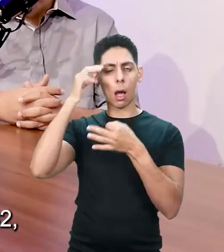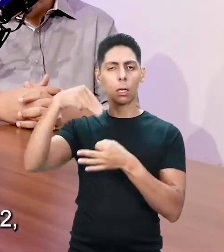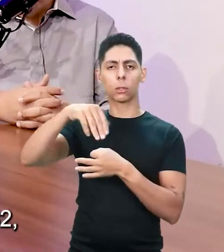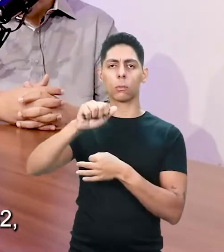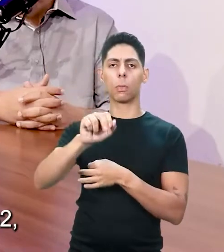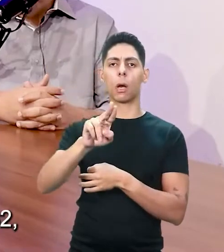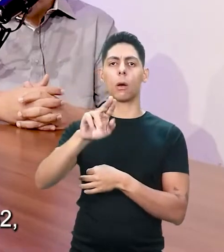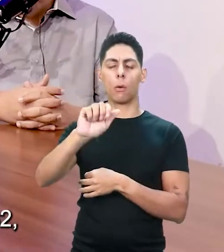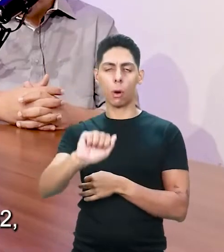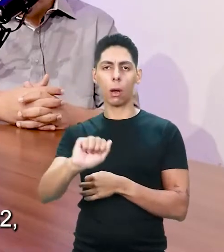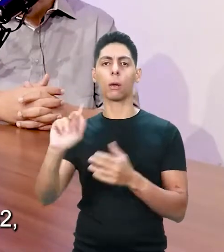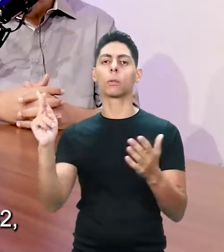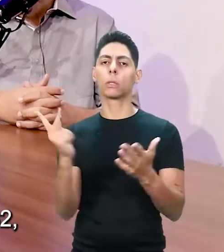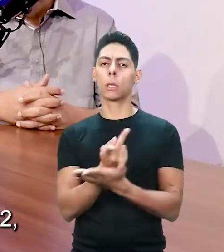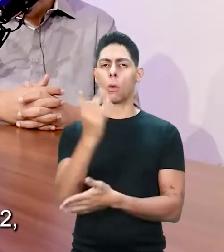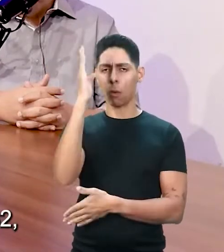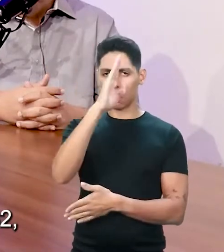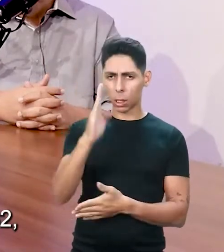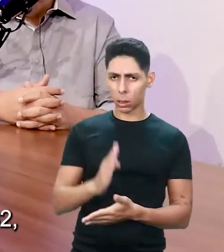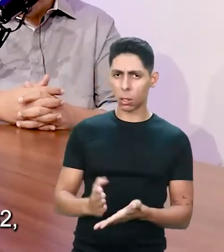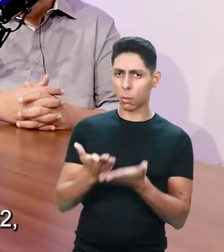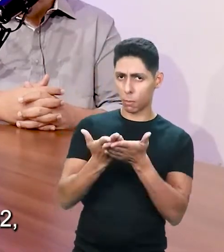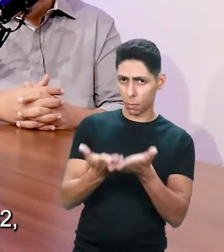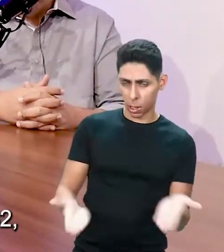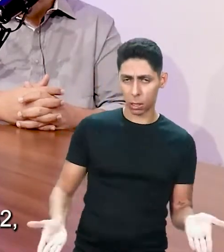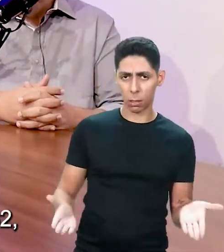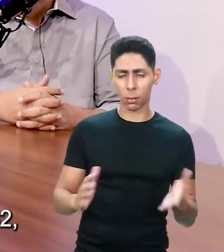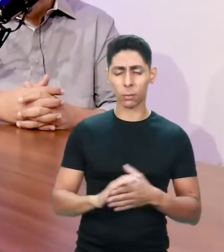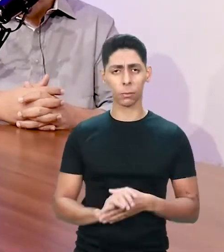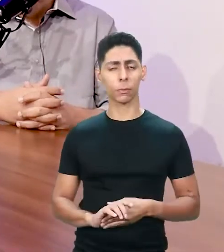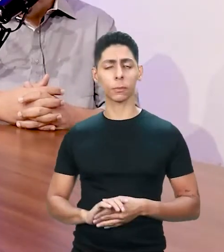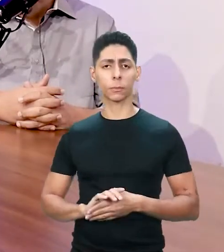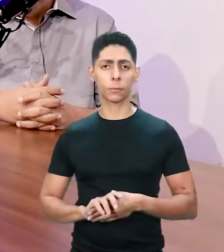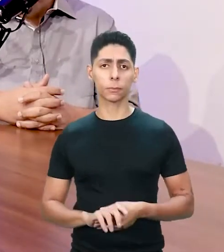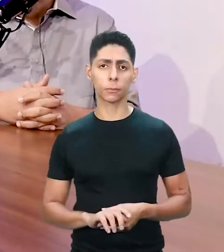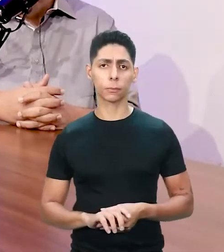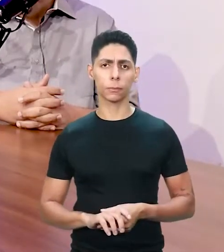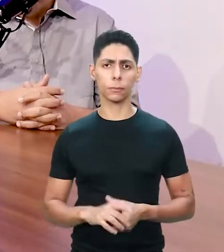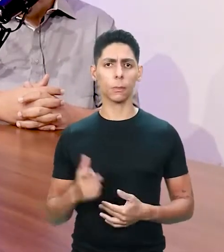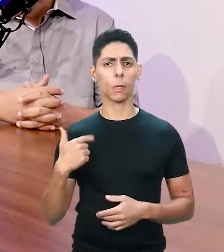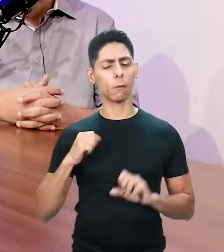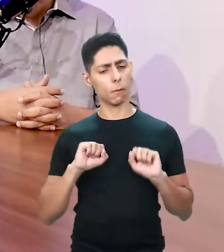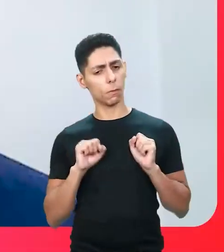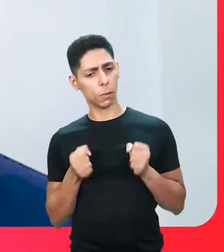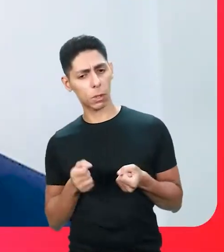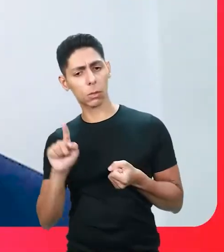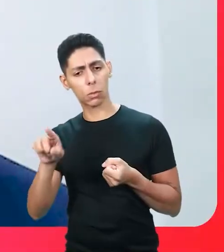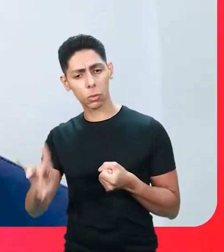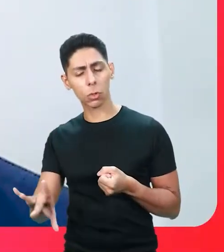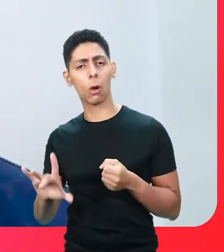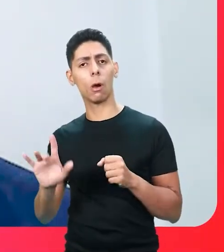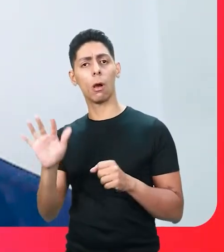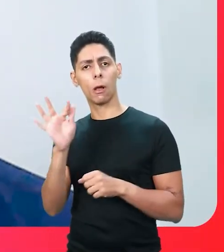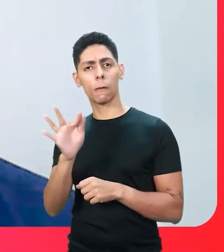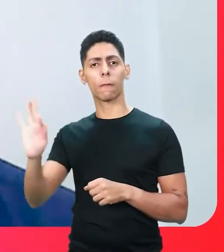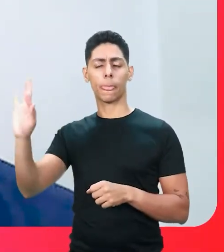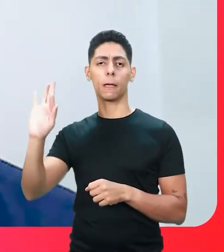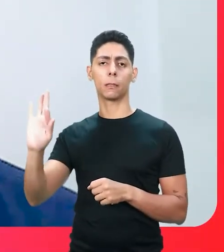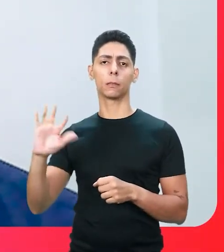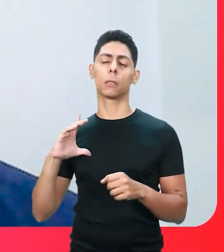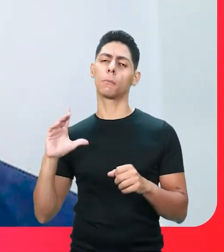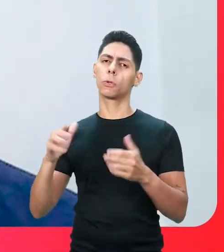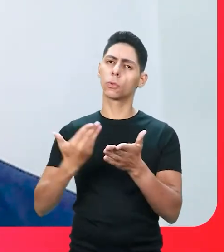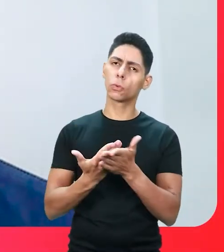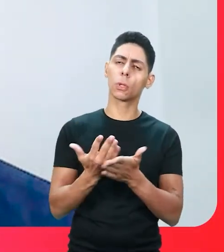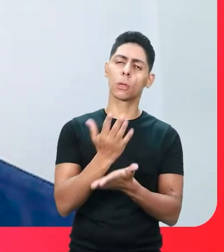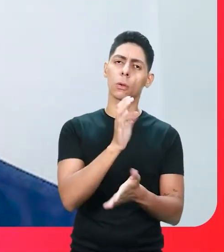aí o Brasil perdeu a Copa do Mundo de 82, acabou a equipe de esporte da Mauá, aí fiquei só me dedicando à faculdade, fiz um estágio na Rádio Tamoio em